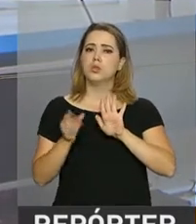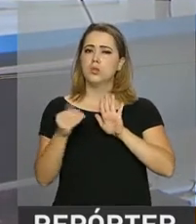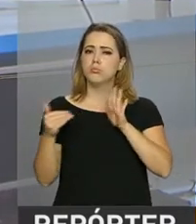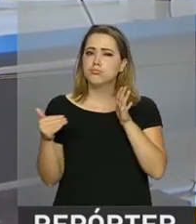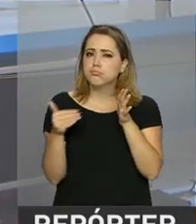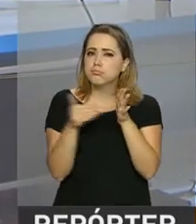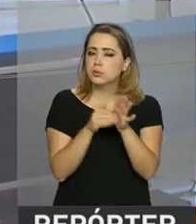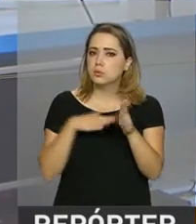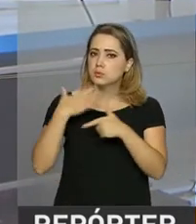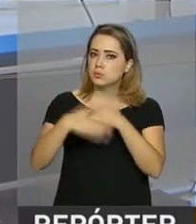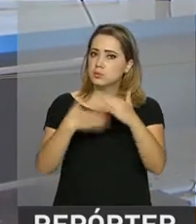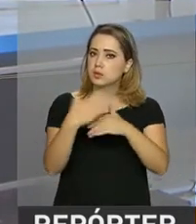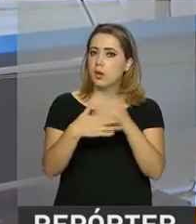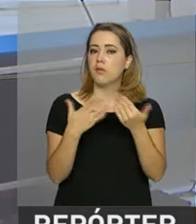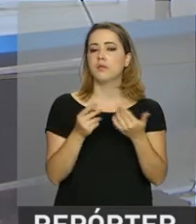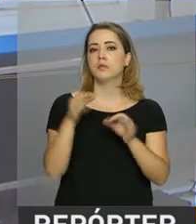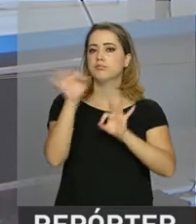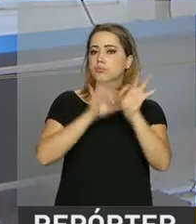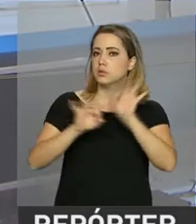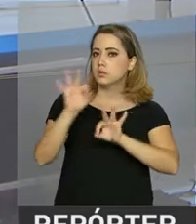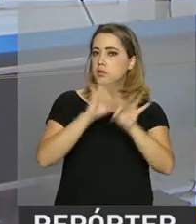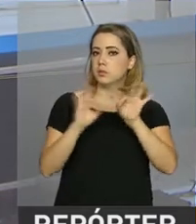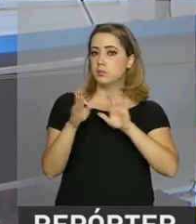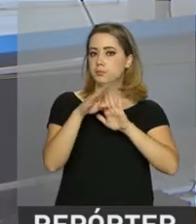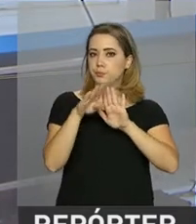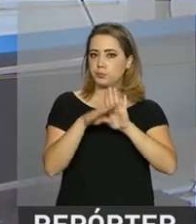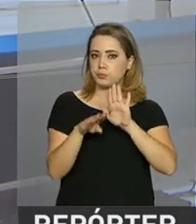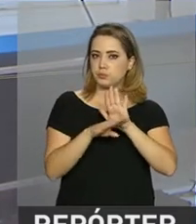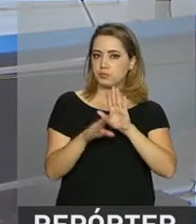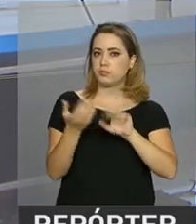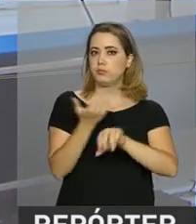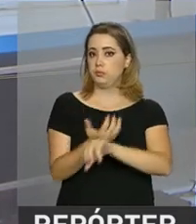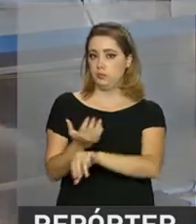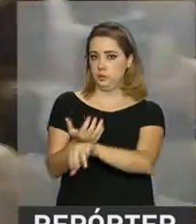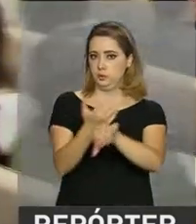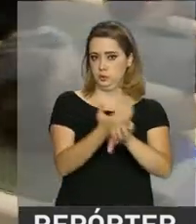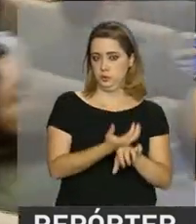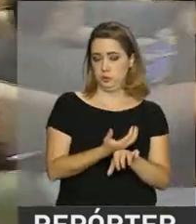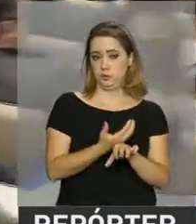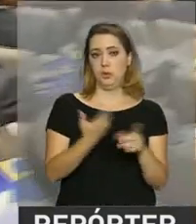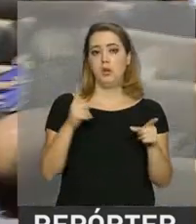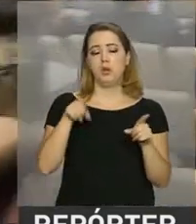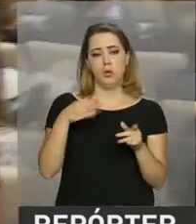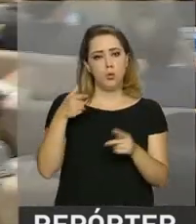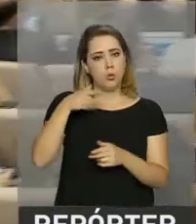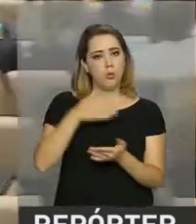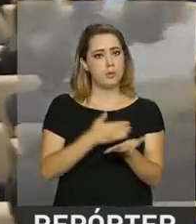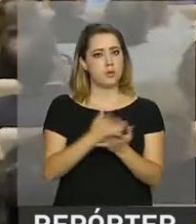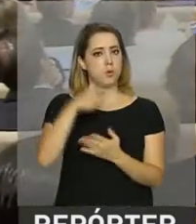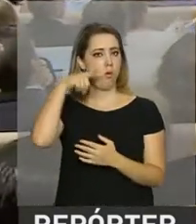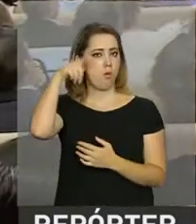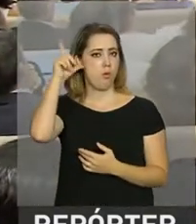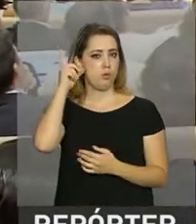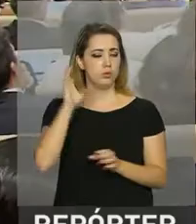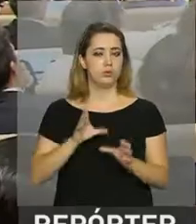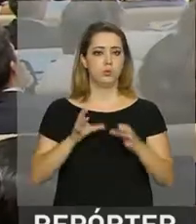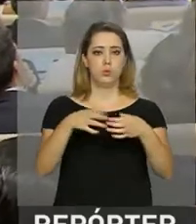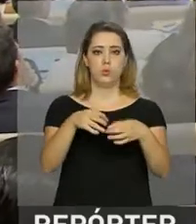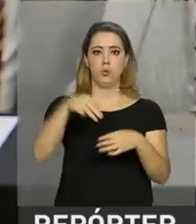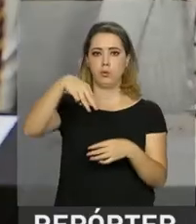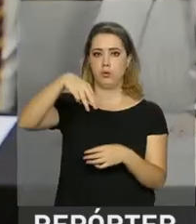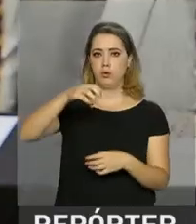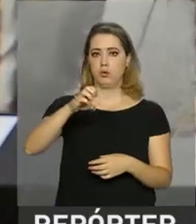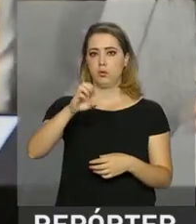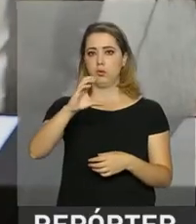processo de elaboração da base nacional comum curricular desde ontem estão reunidos em brasília o comitê do mec